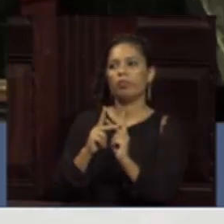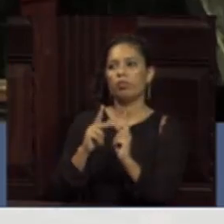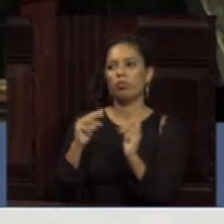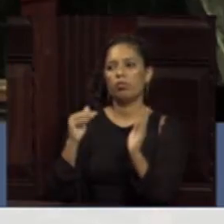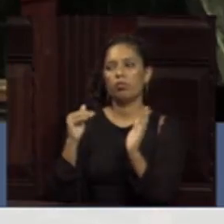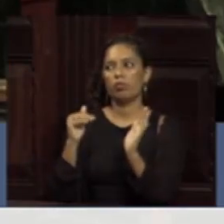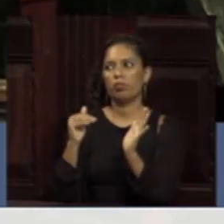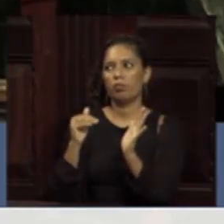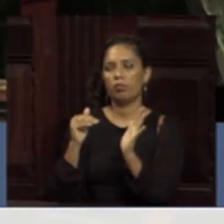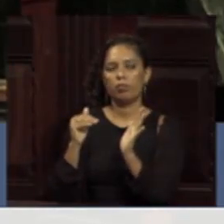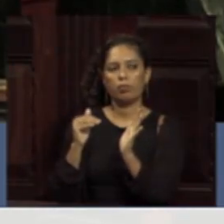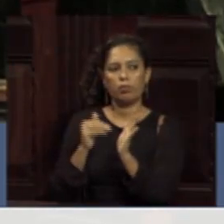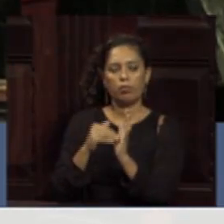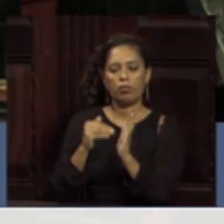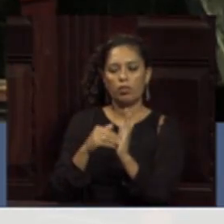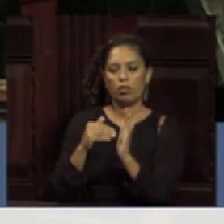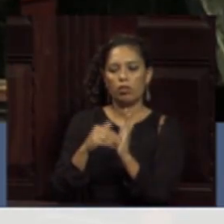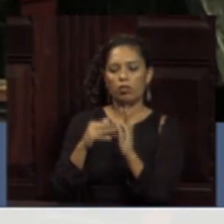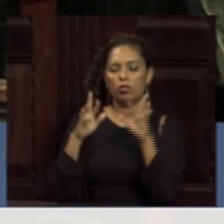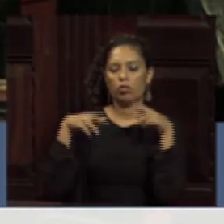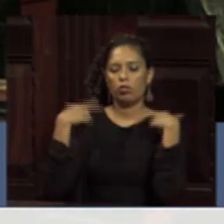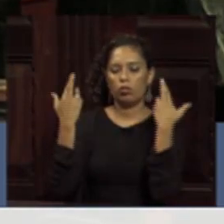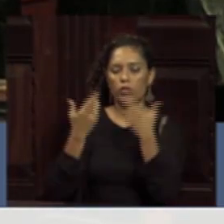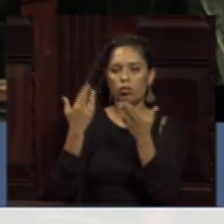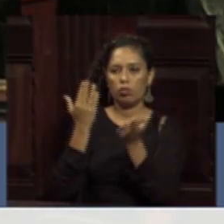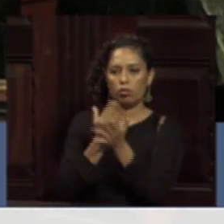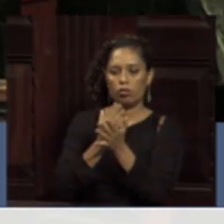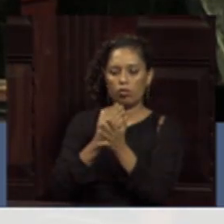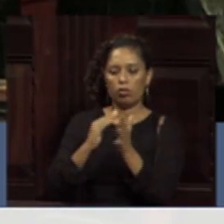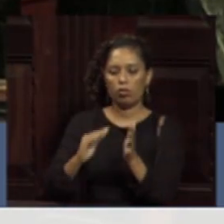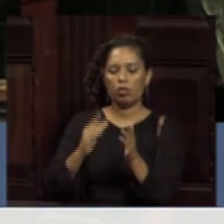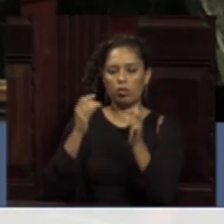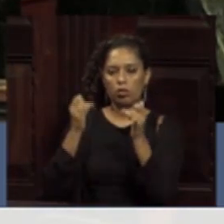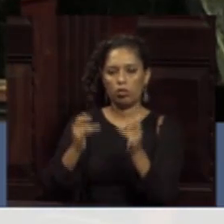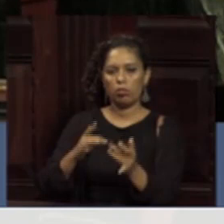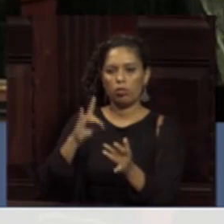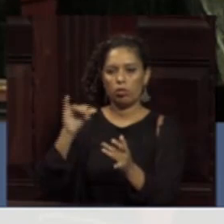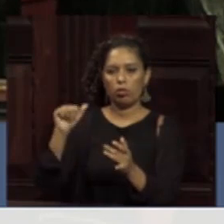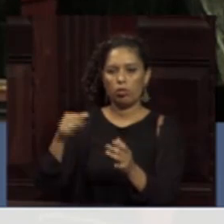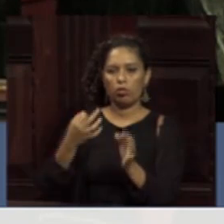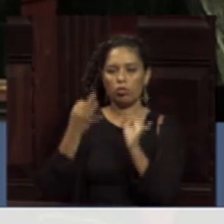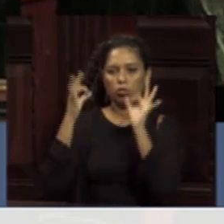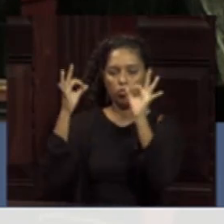para mais uma vez saudá-la pelo Dia Internacional da Mulher.